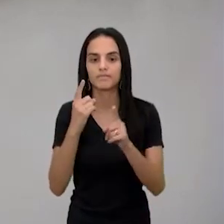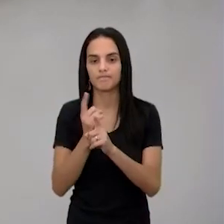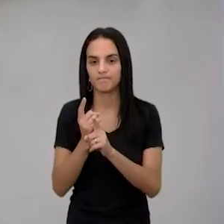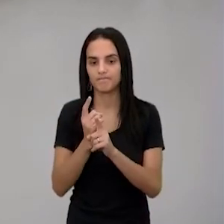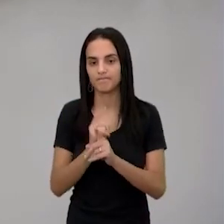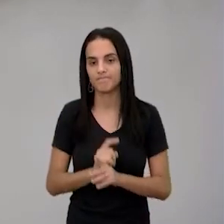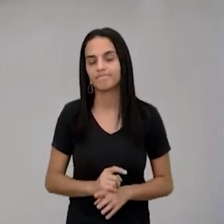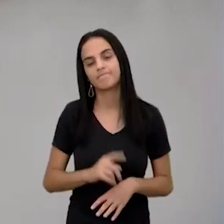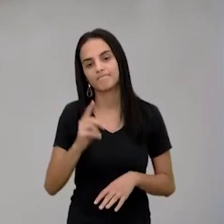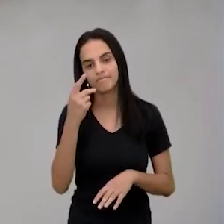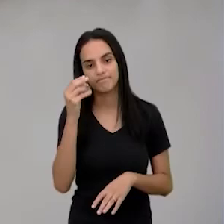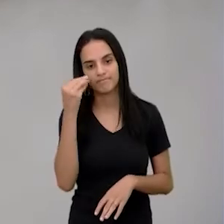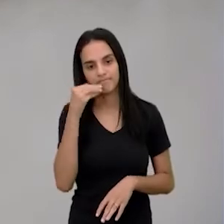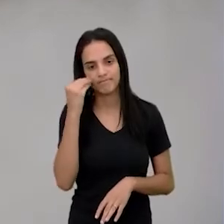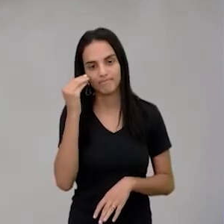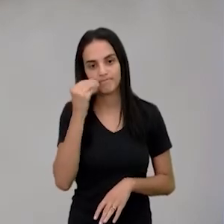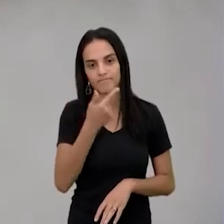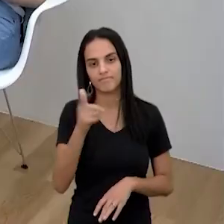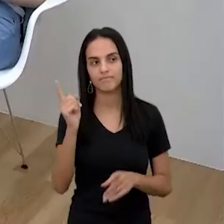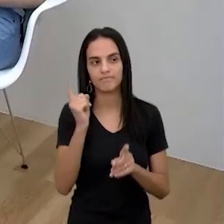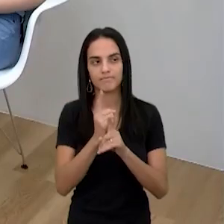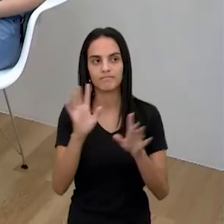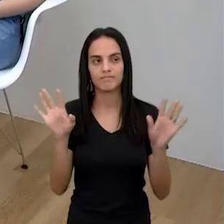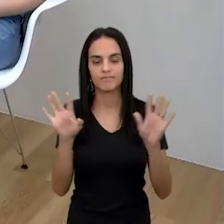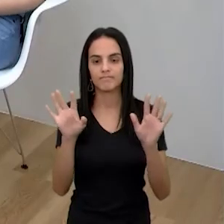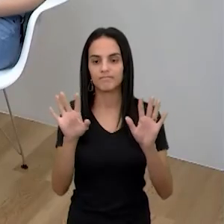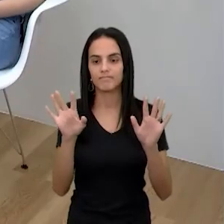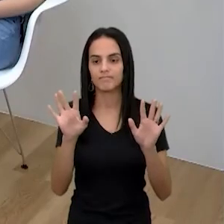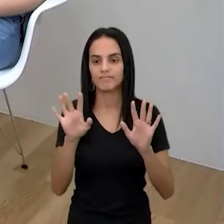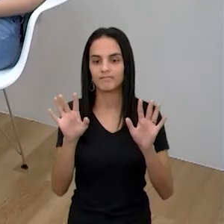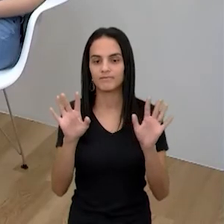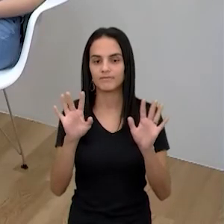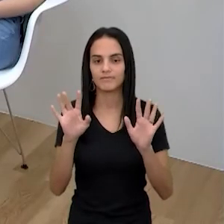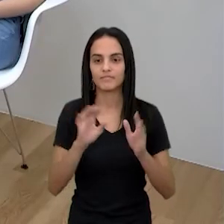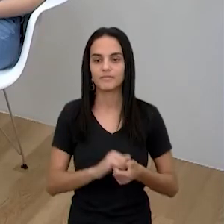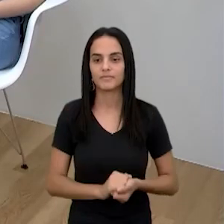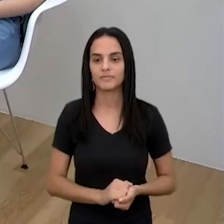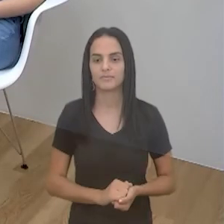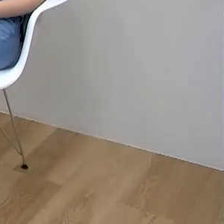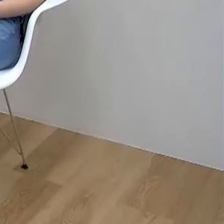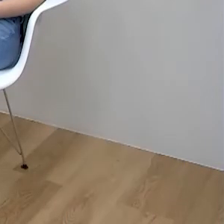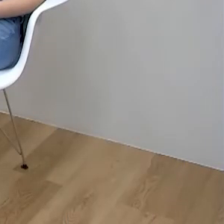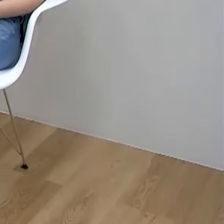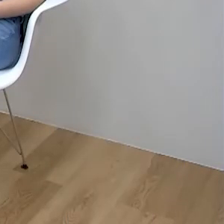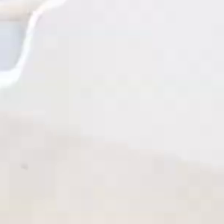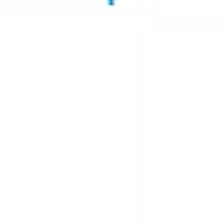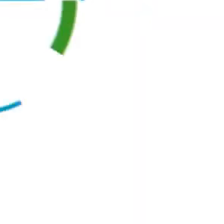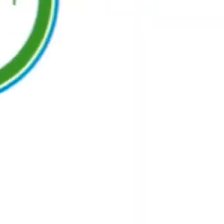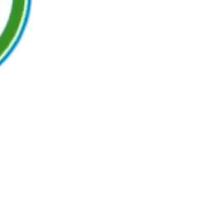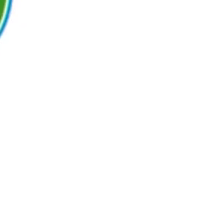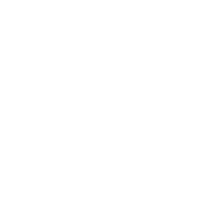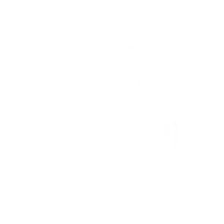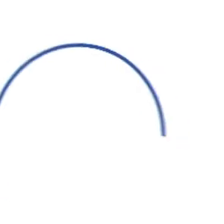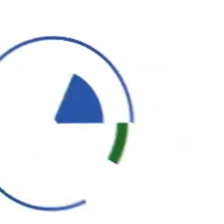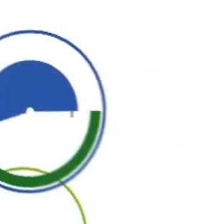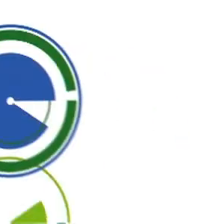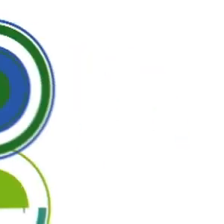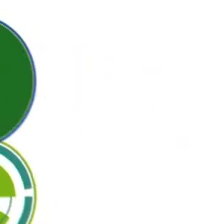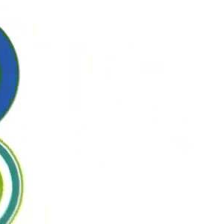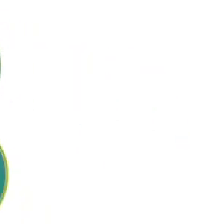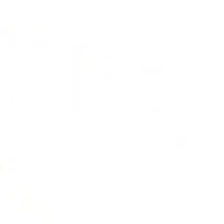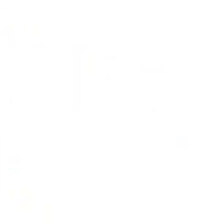gente observa essas plantas, né, vamos, né, retomar no caso da agricultura, então quando a gente observa essas